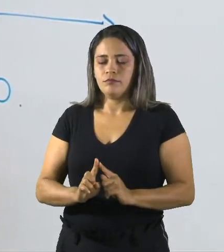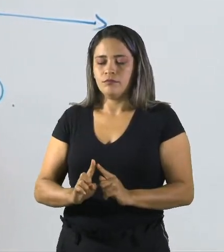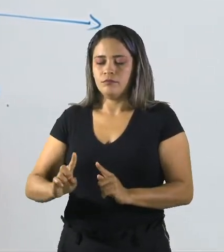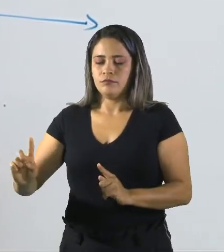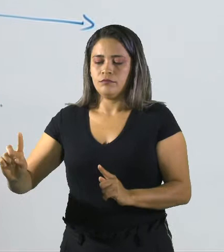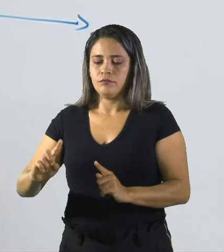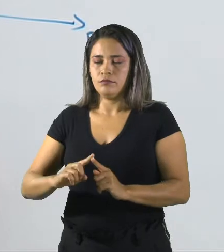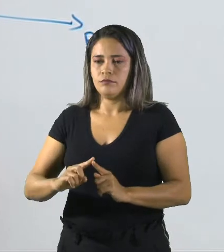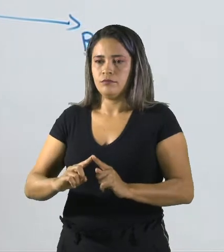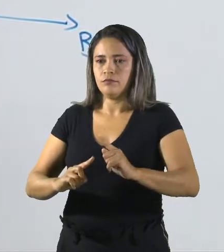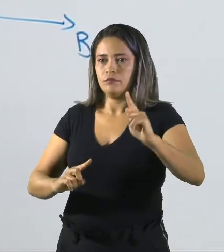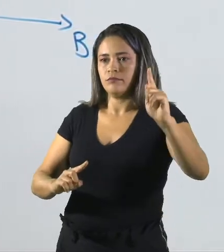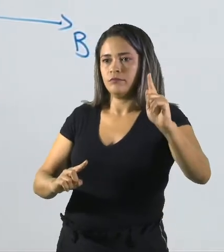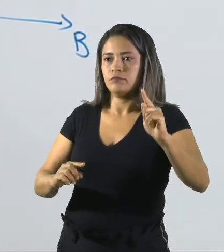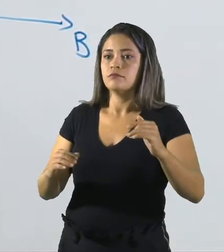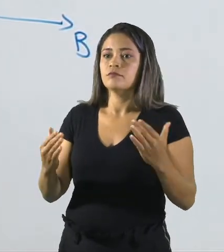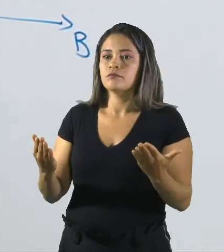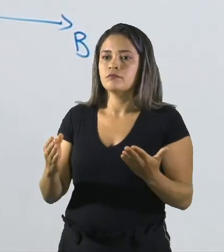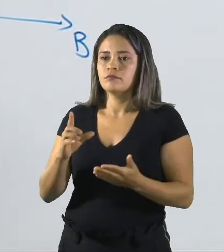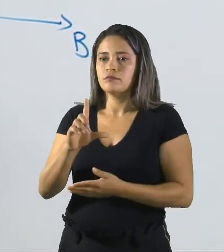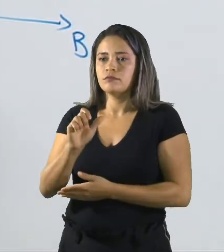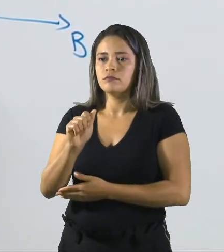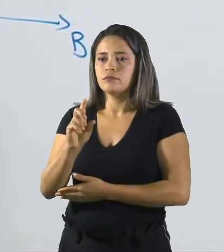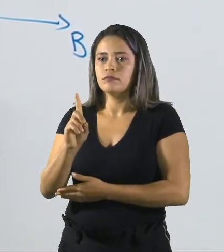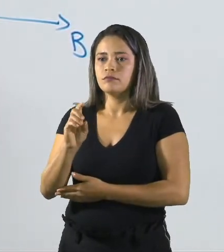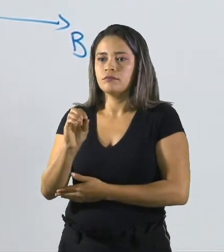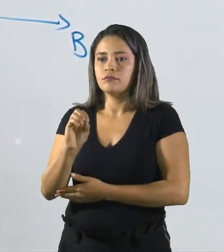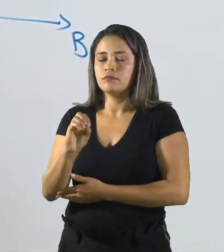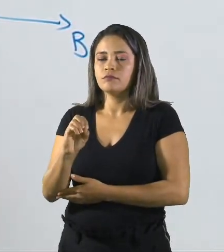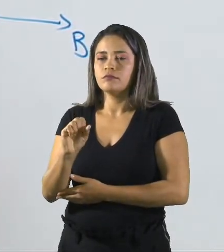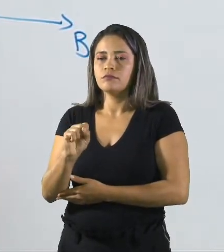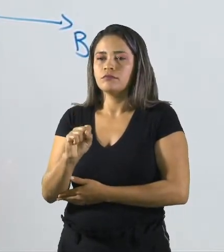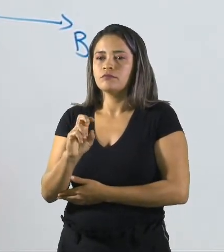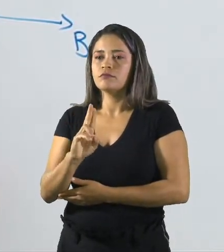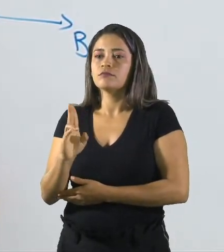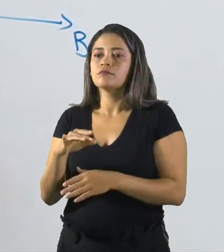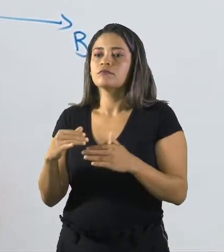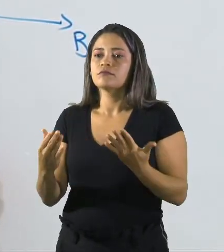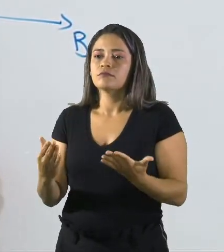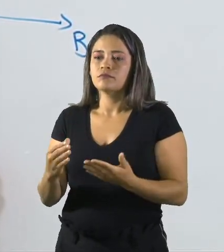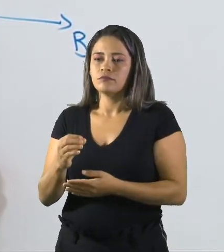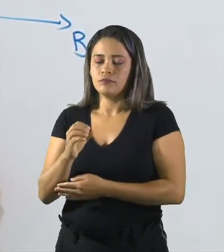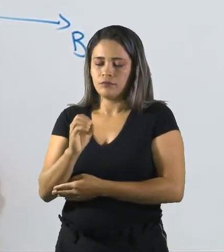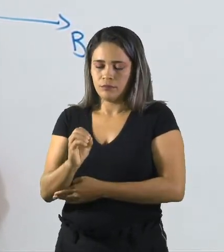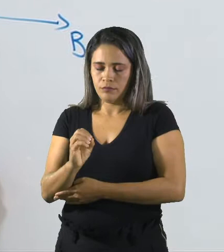desse ângulo serão as semirretas formadas por